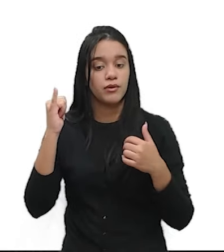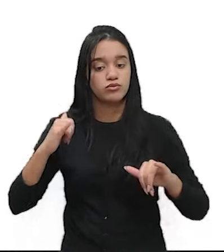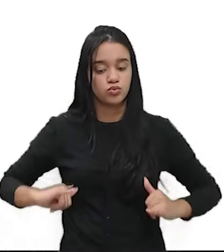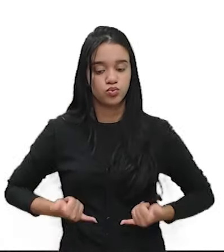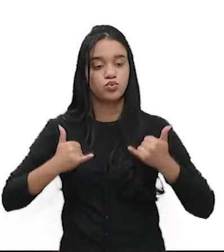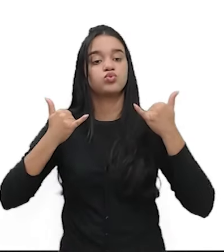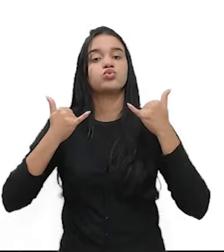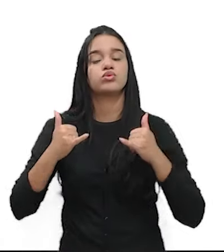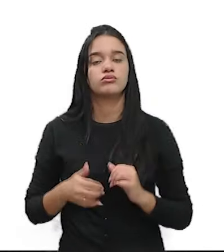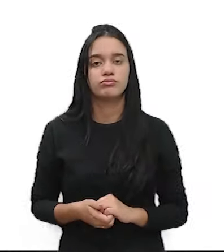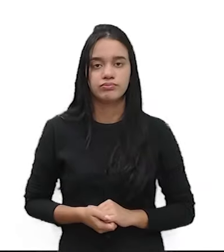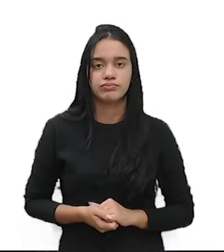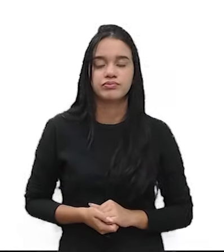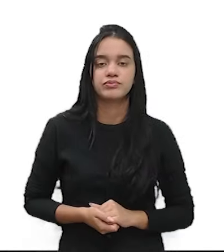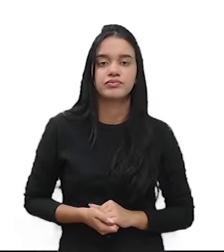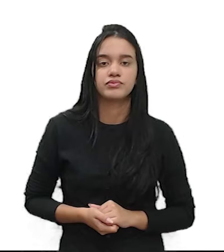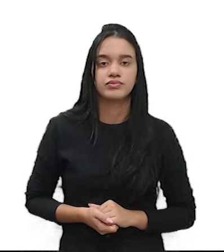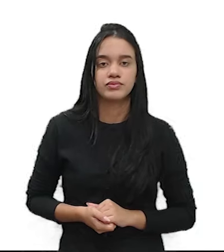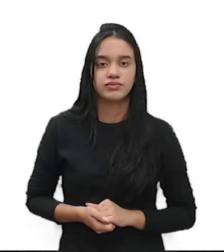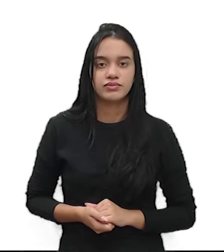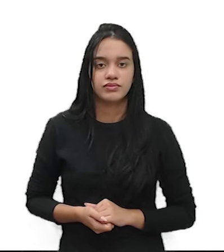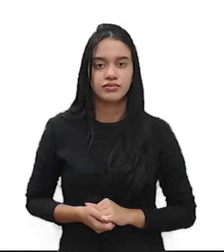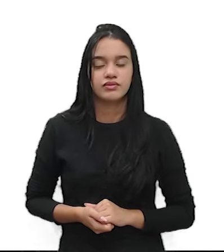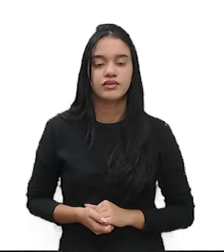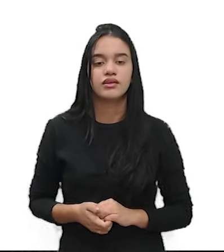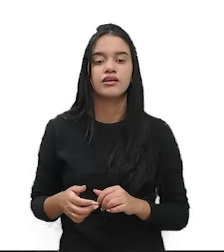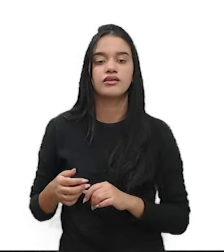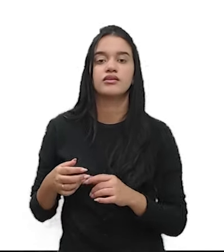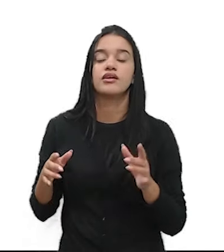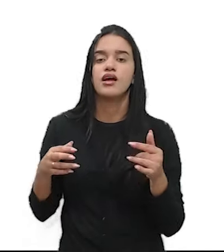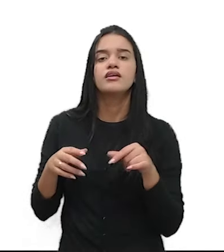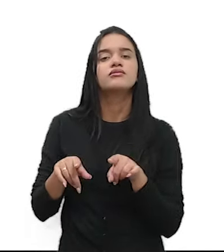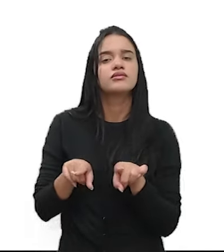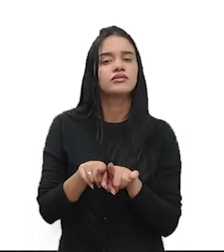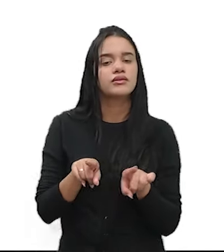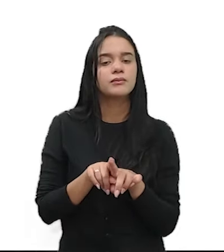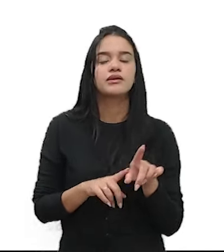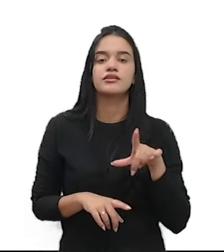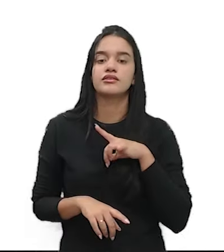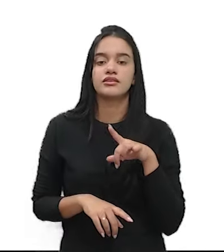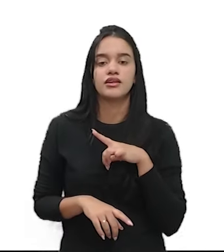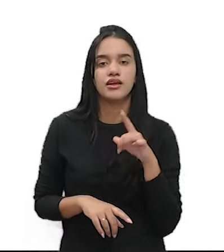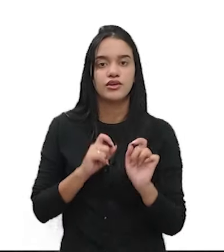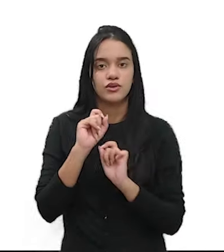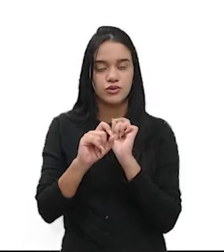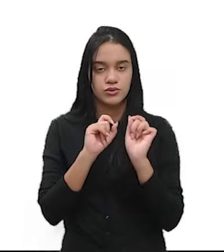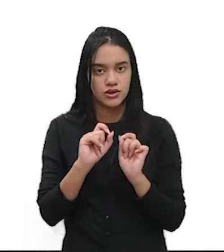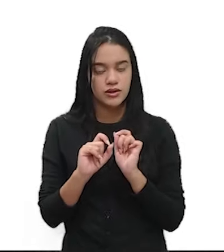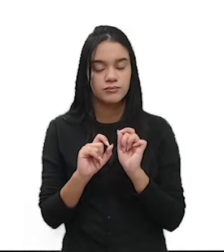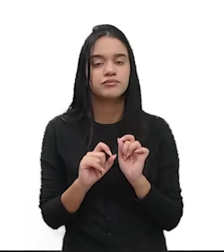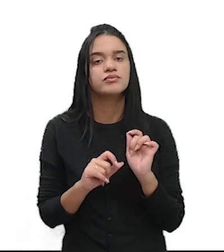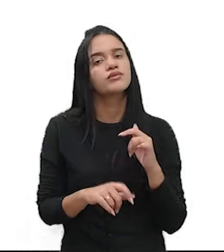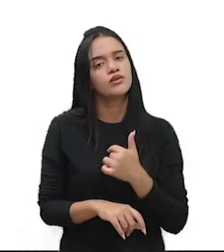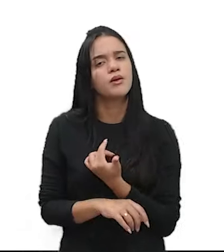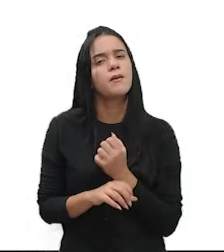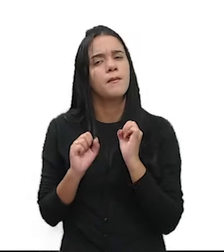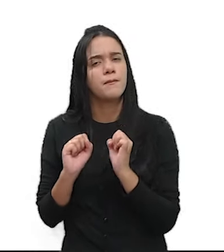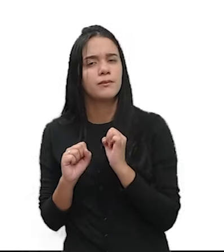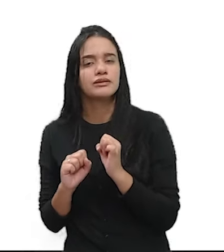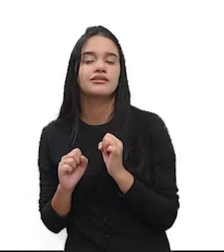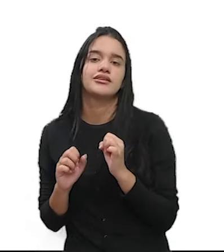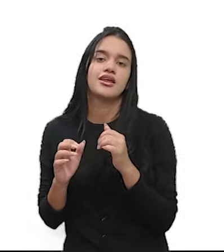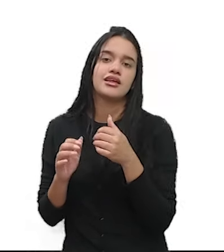para incêndio de Classe A nesse rótulo também tem a carga né do extintor né a gente pode ter extintor de 6